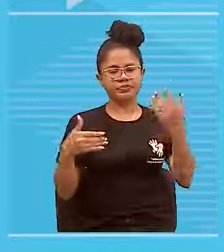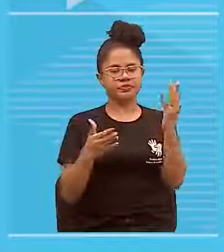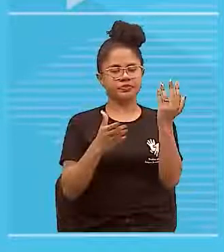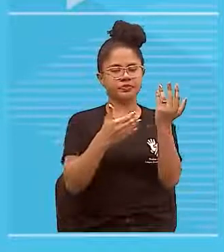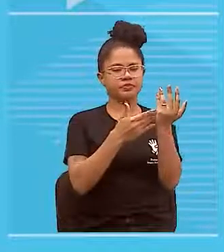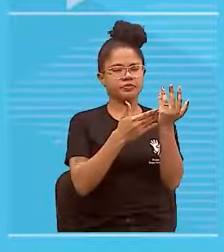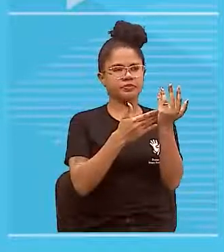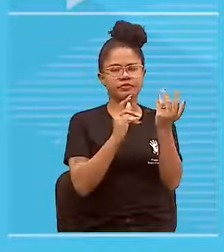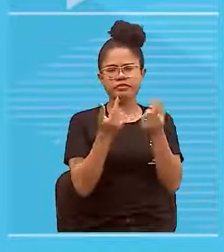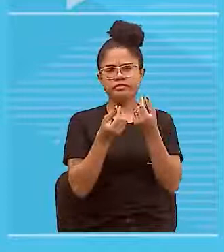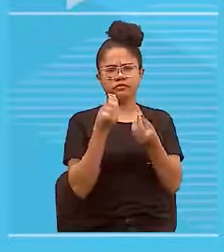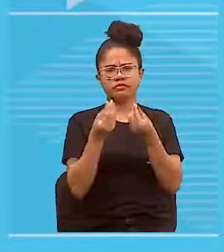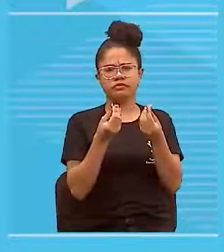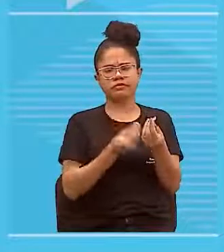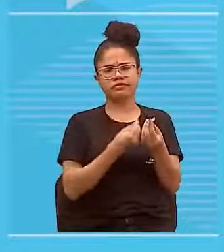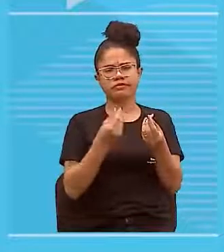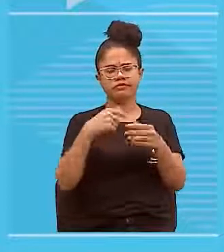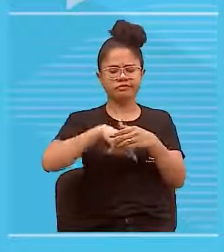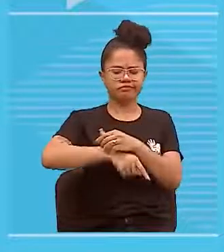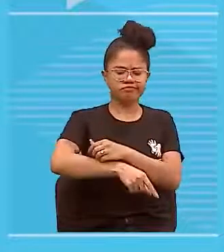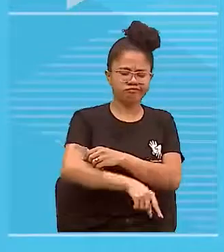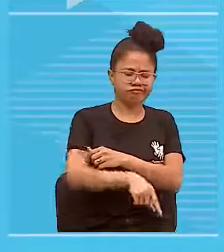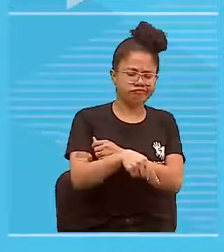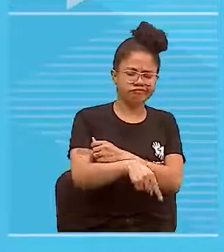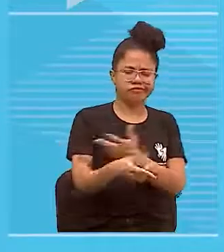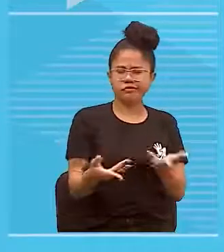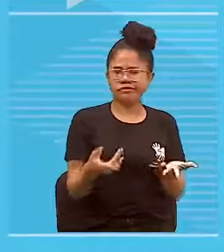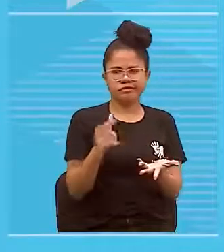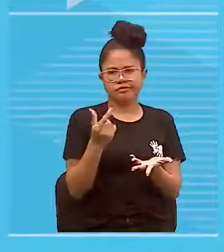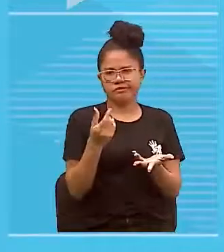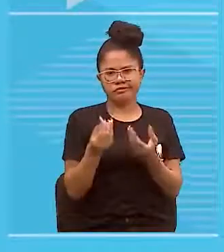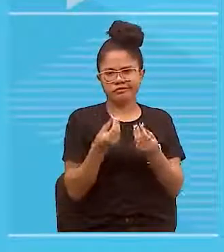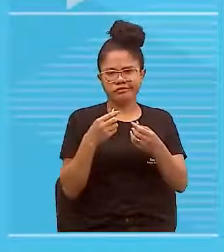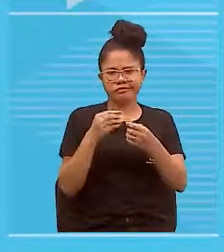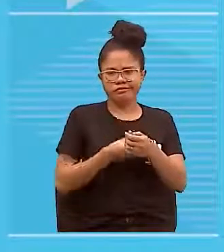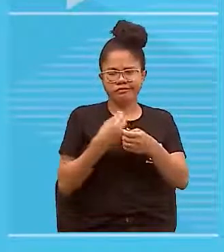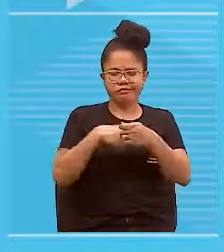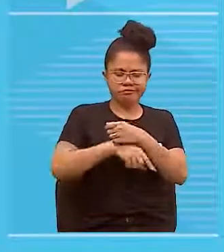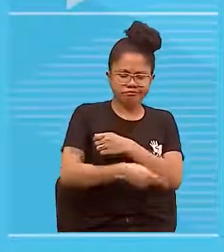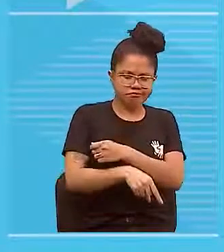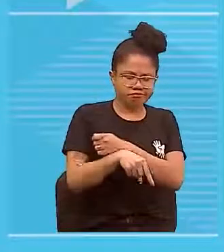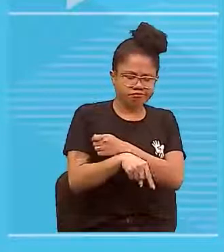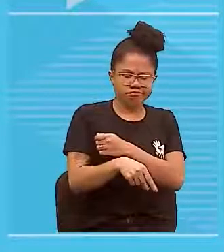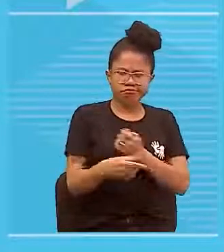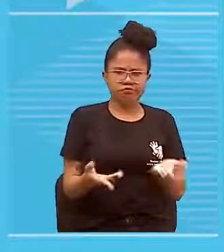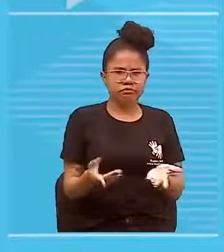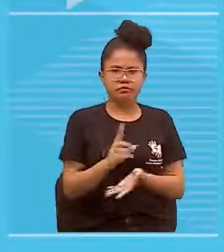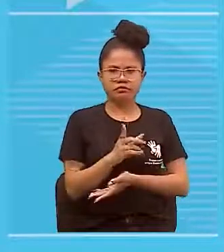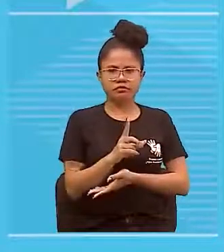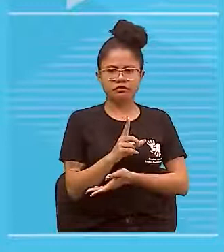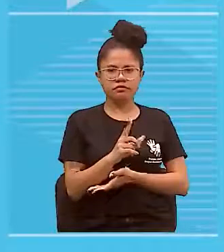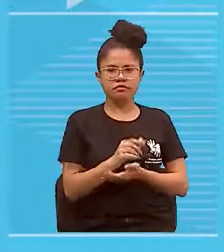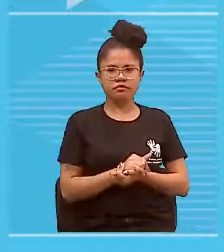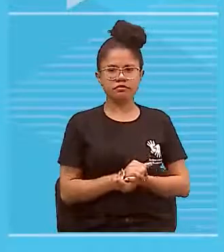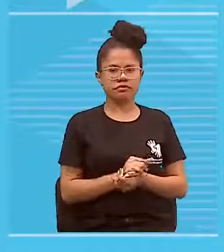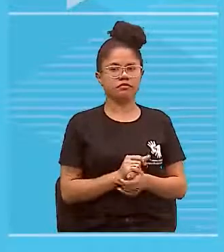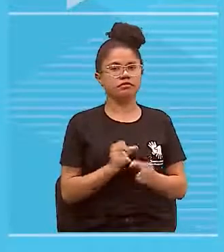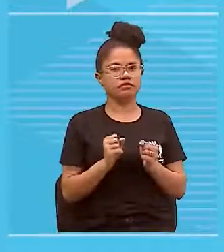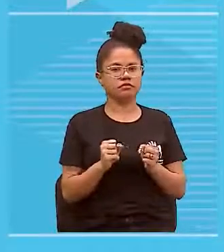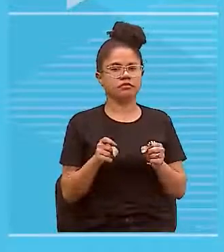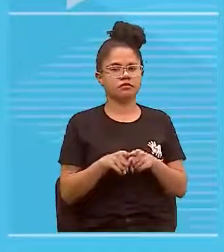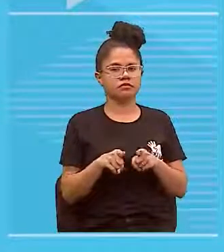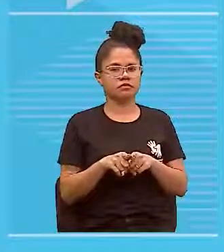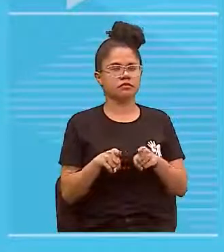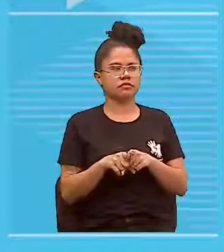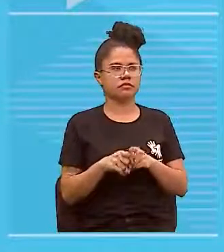sobreviver aqui embaixo. Né? Não tem como ele sobreviver aqui embaixo. Esse ser vivo aqui, ele pode até subir